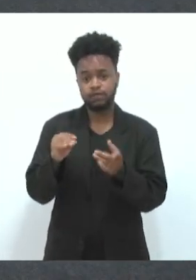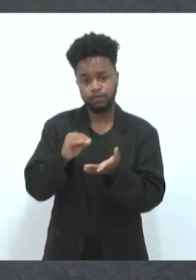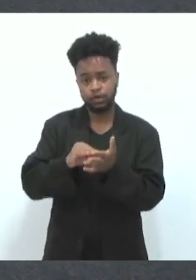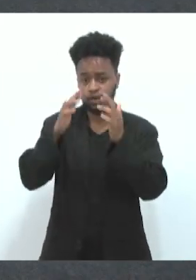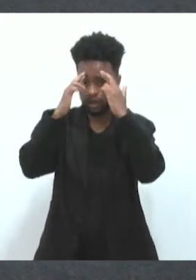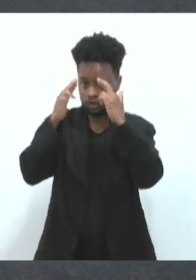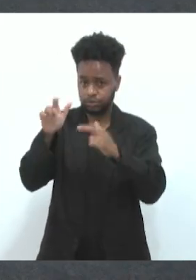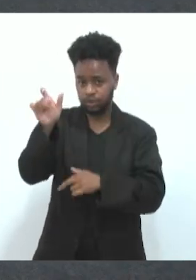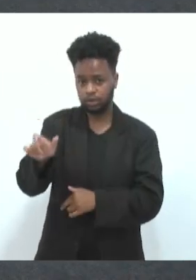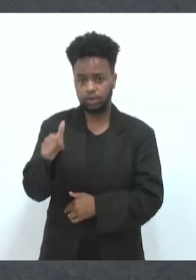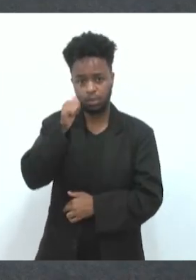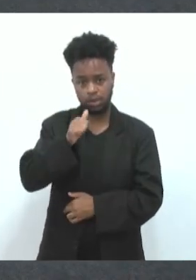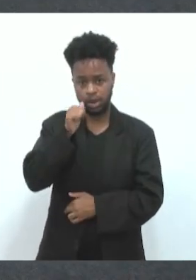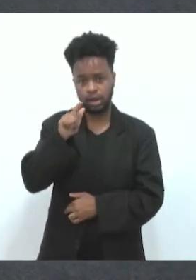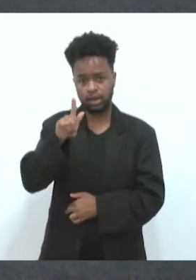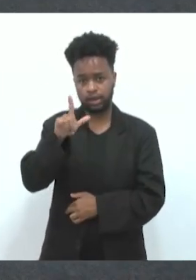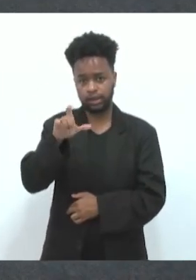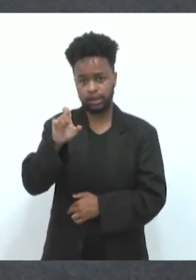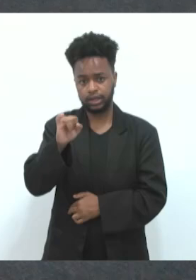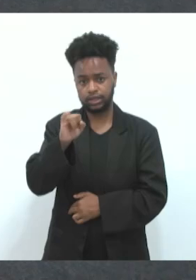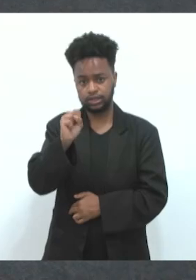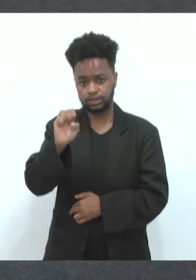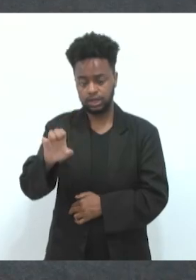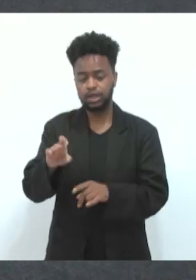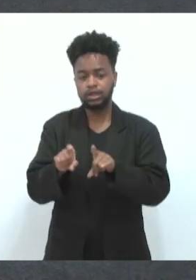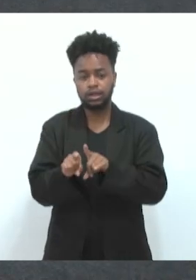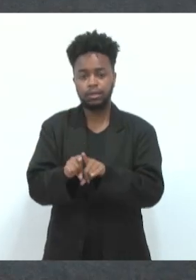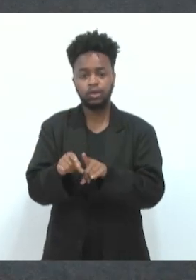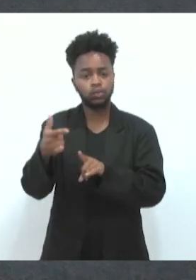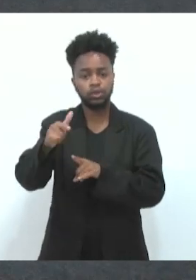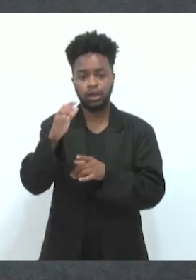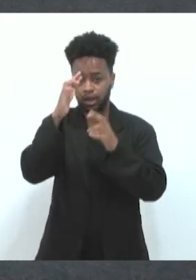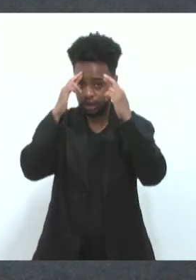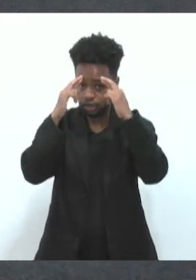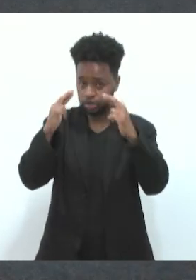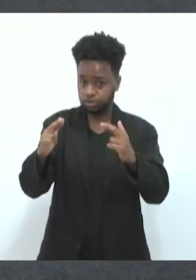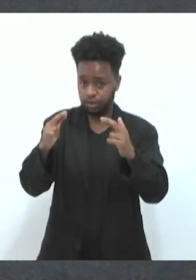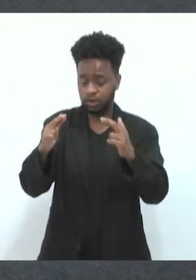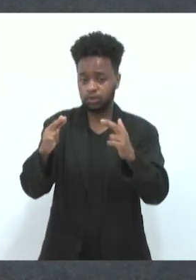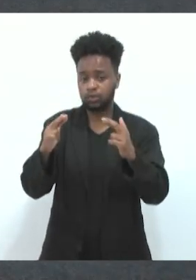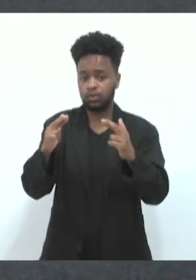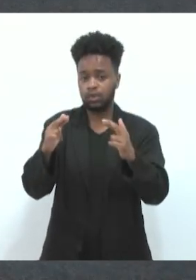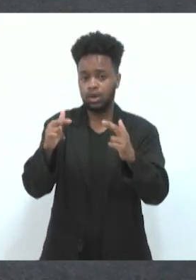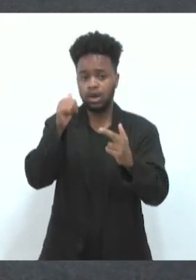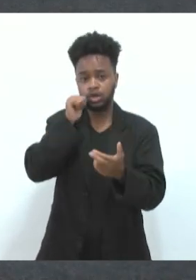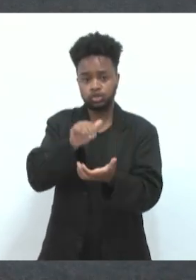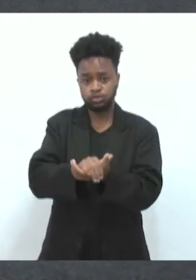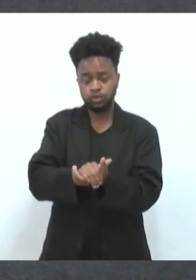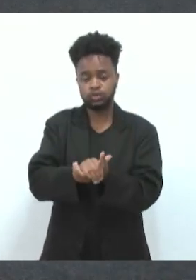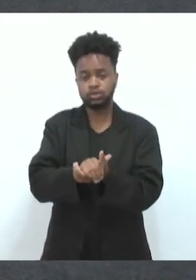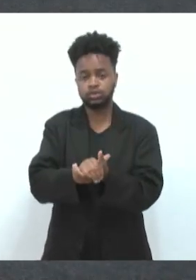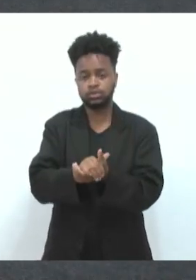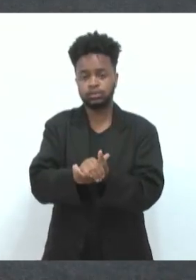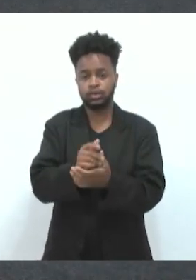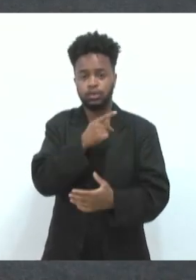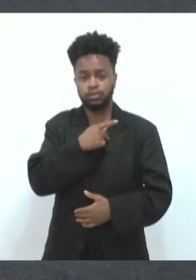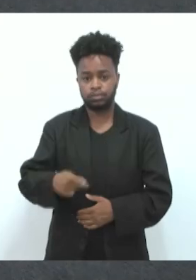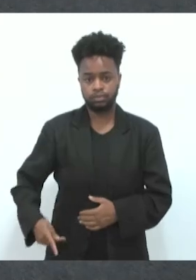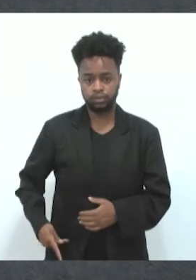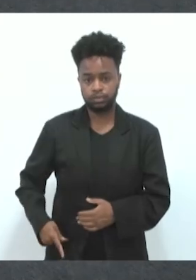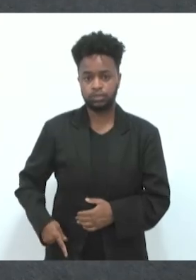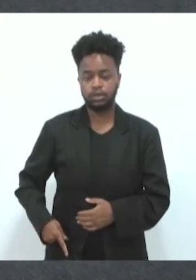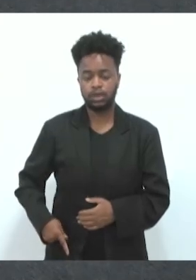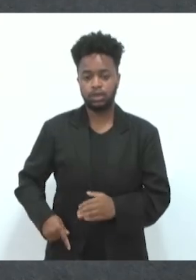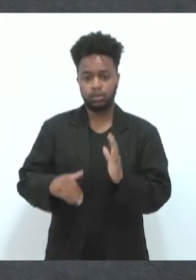Hoffmann. Segundo, é um desrespeito às esposas do presidente Hugo Mota e do